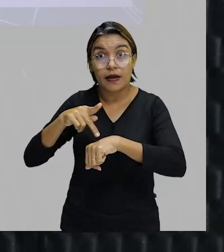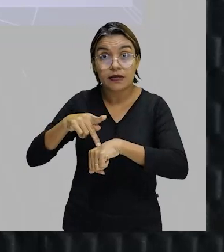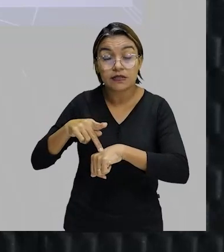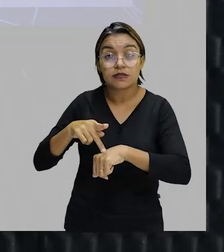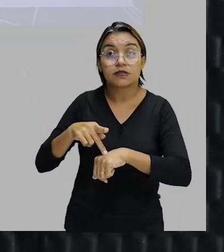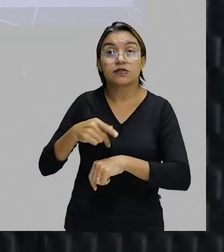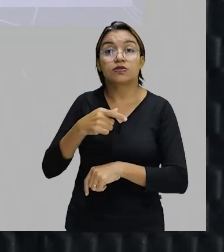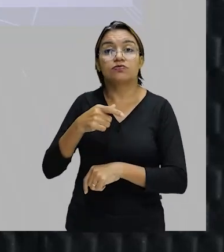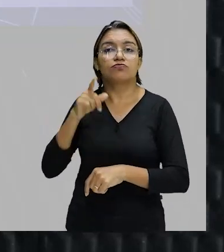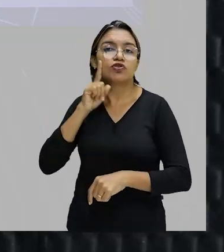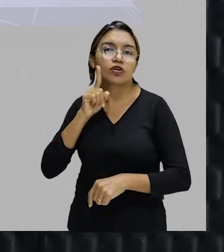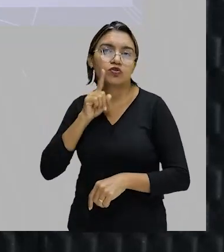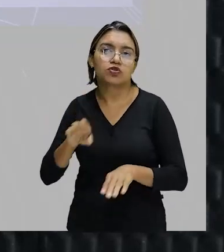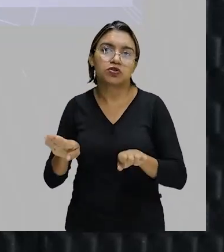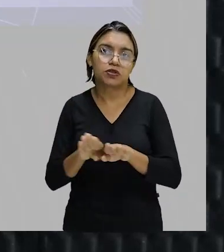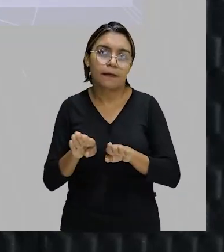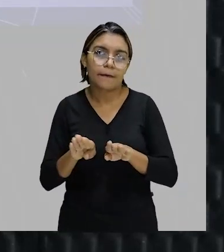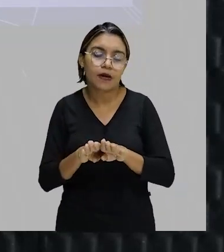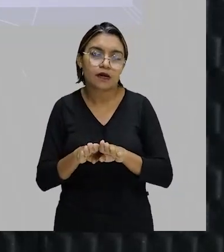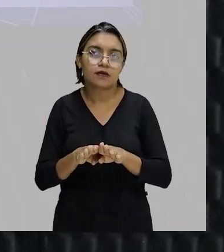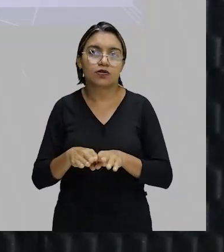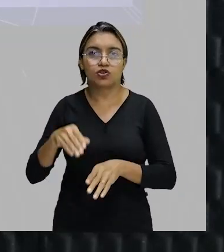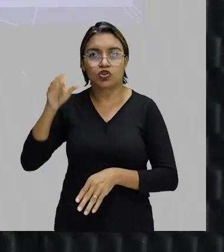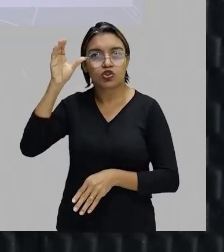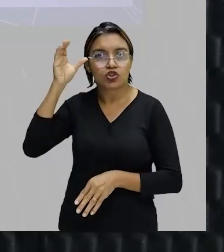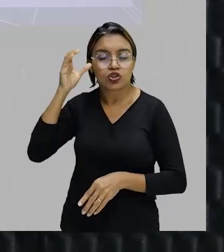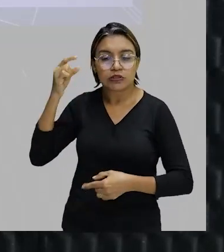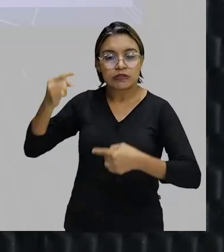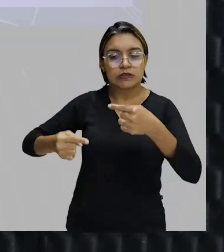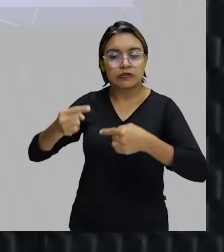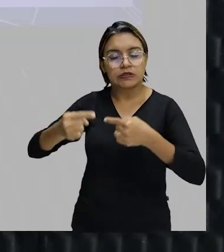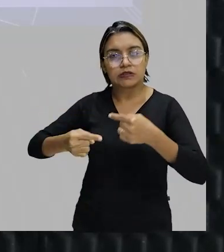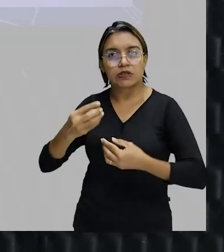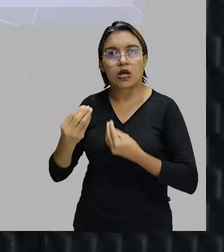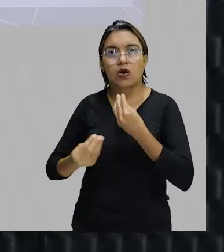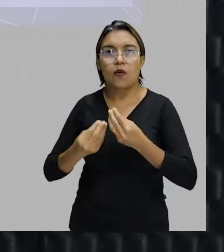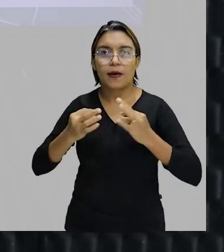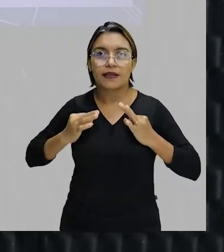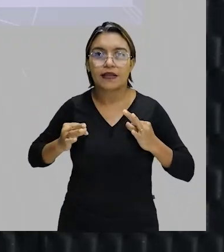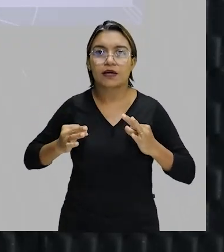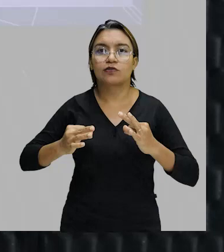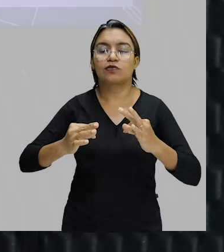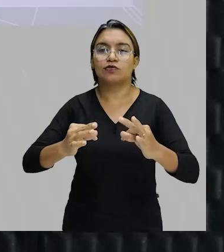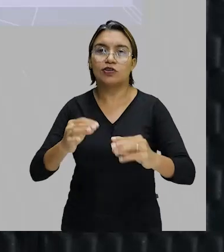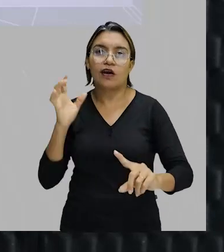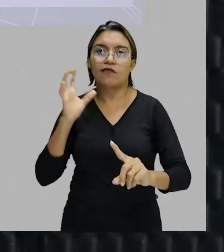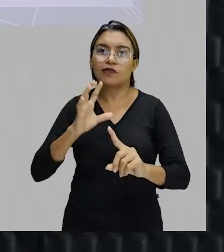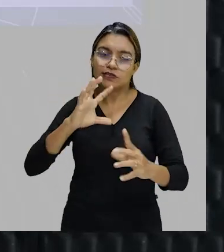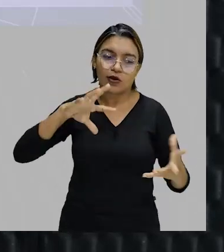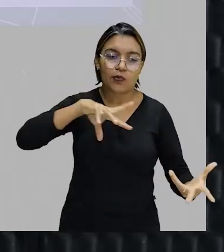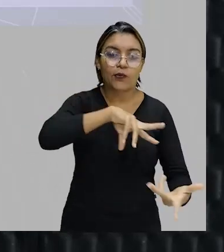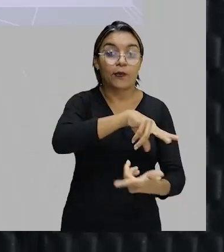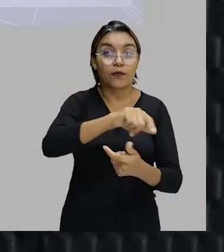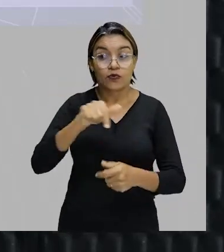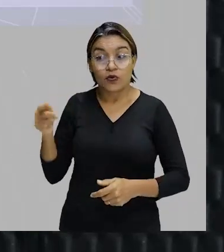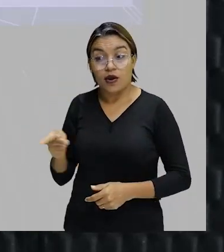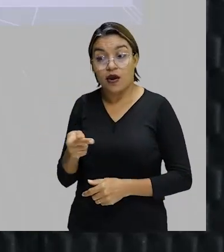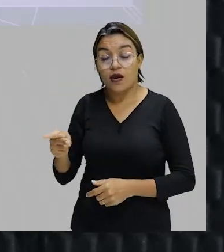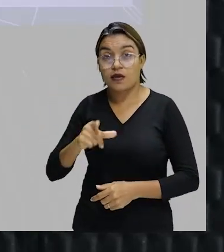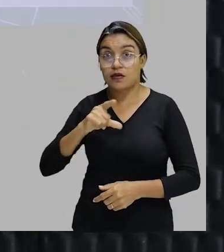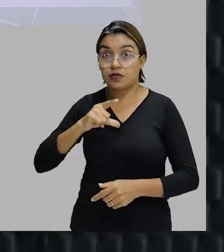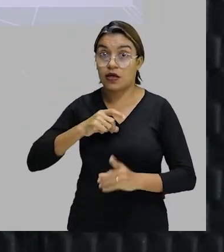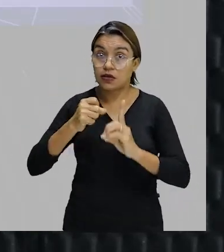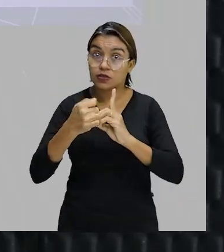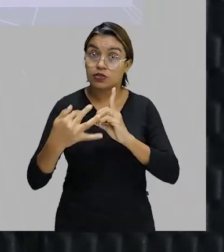brigando constantemente por quem vai levar a tecnologia 5G para o mundo. Né? Porque eles vão, de certa forma, ter acesso a